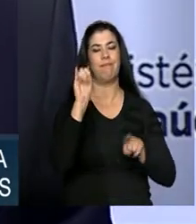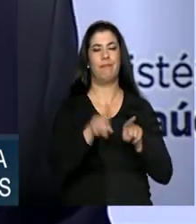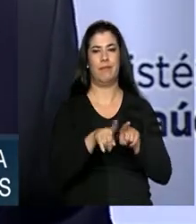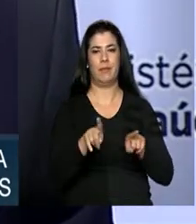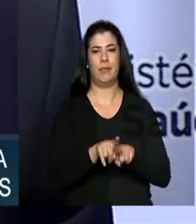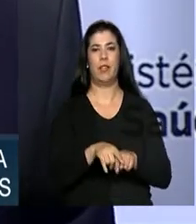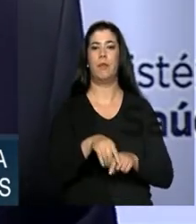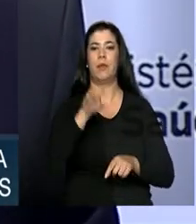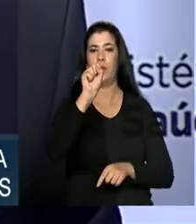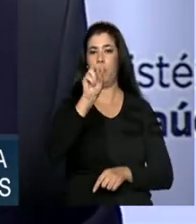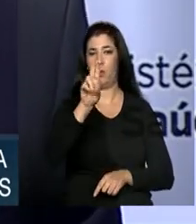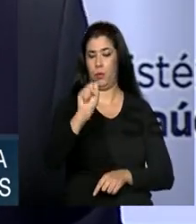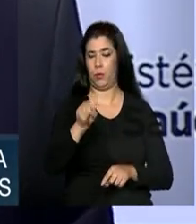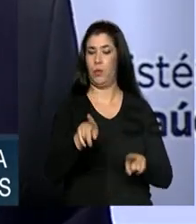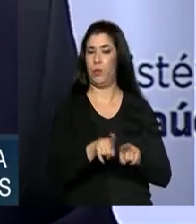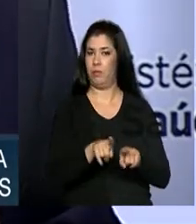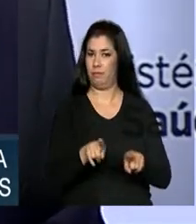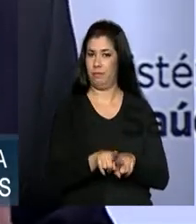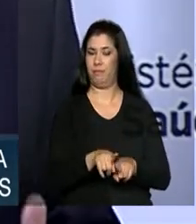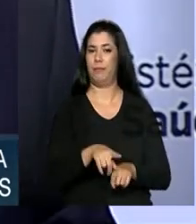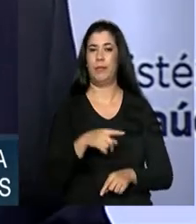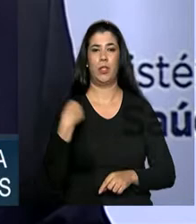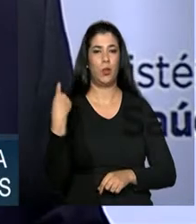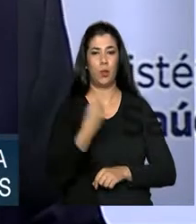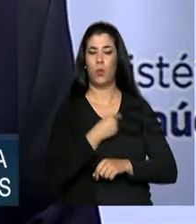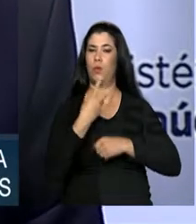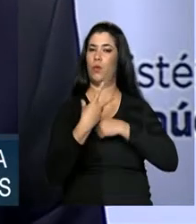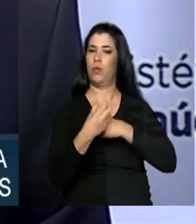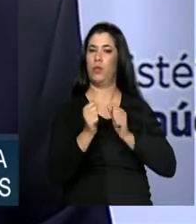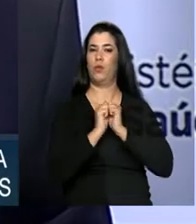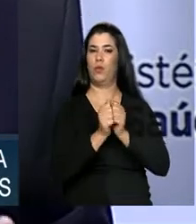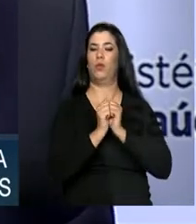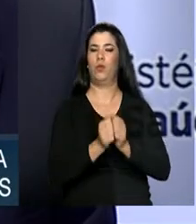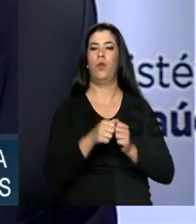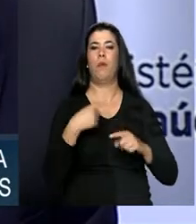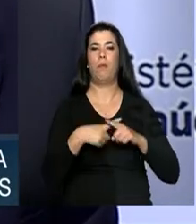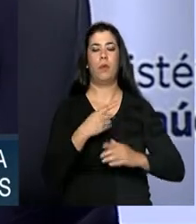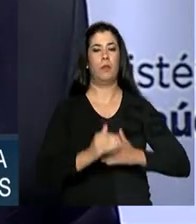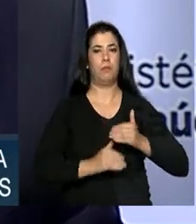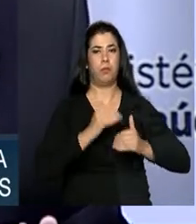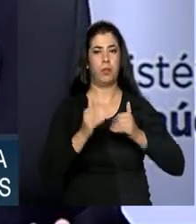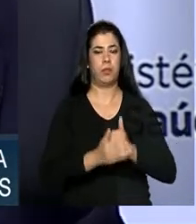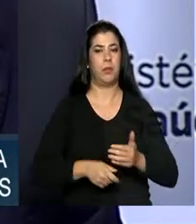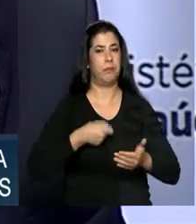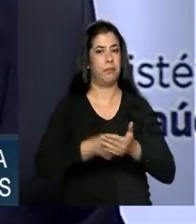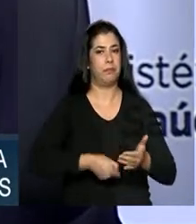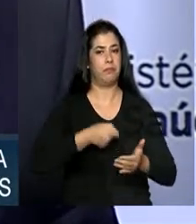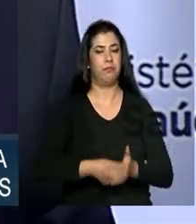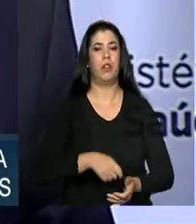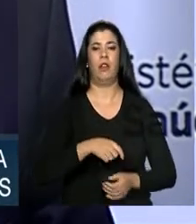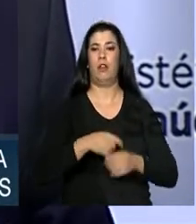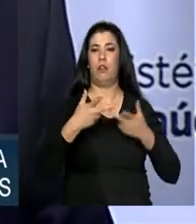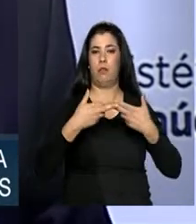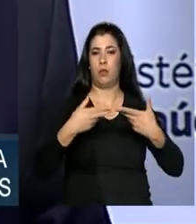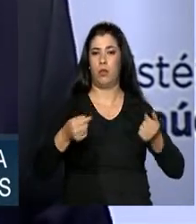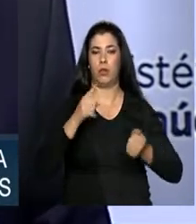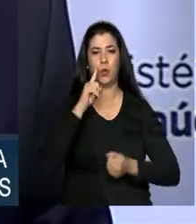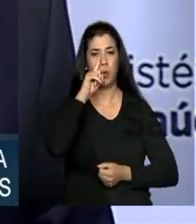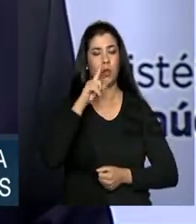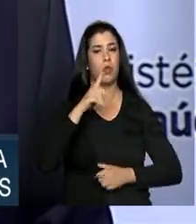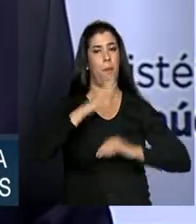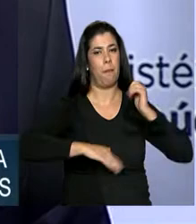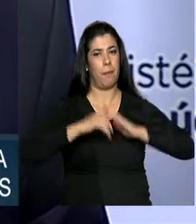muito. Todos nós temos ganhos imediatos à medida que enfrentamos fatores de risco, temos hábitos